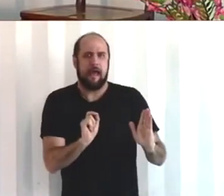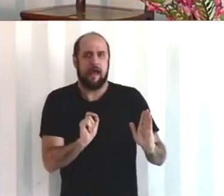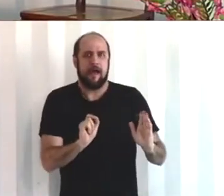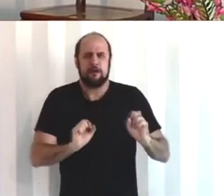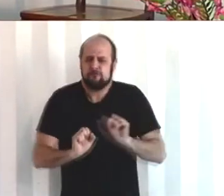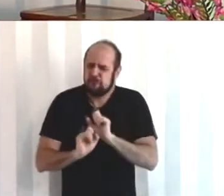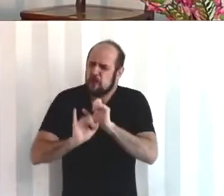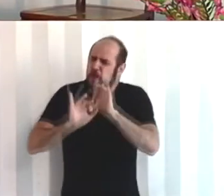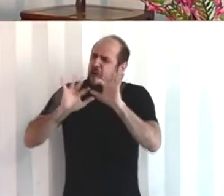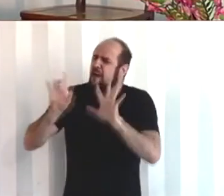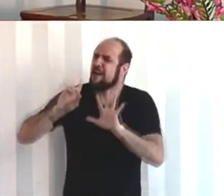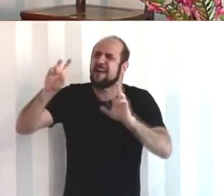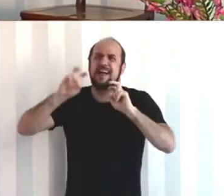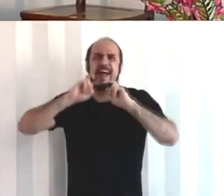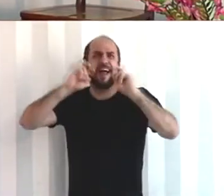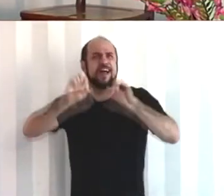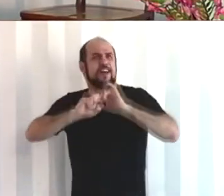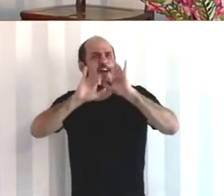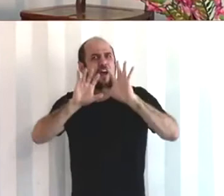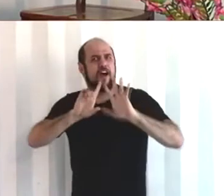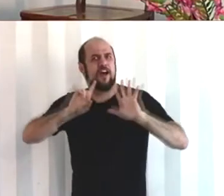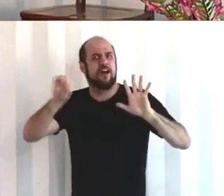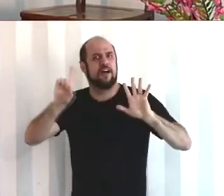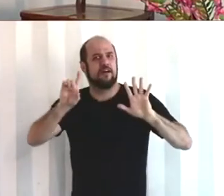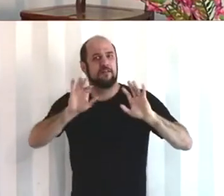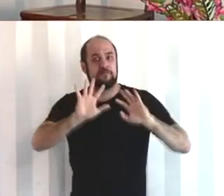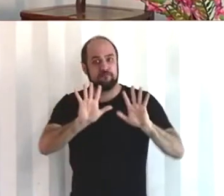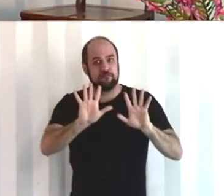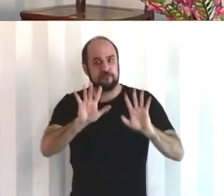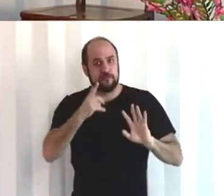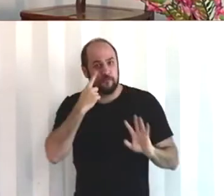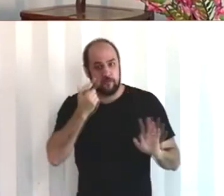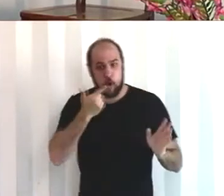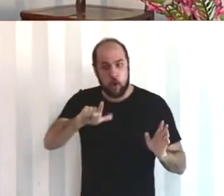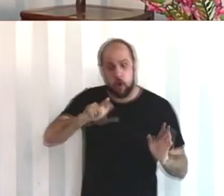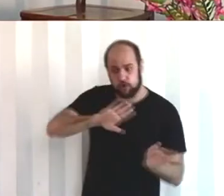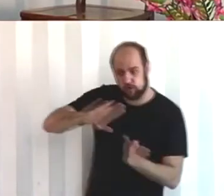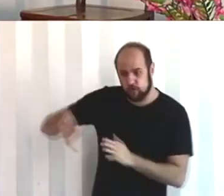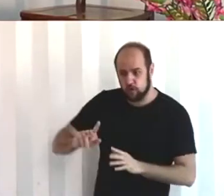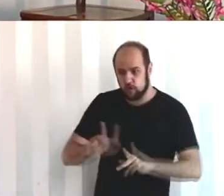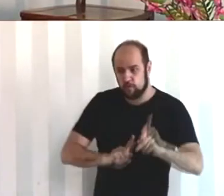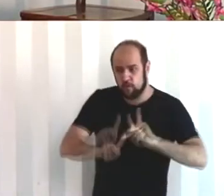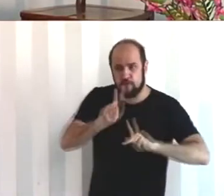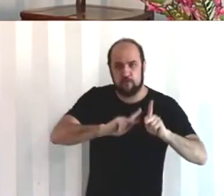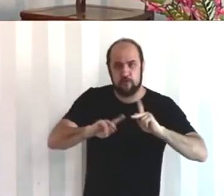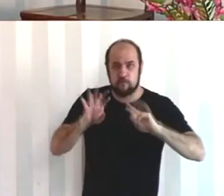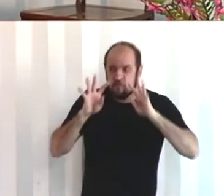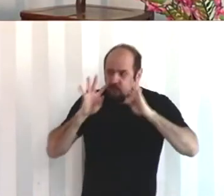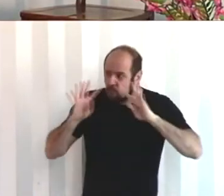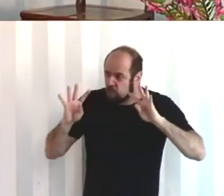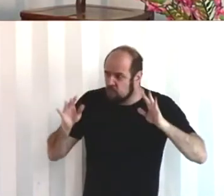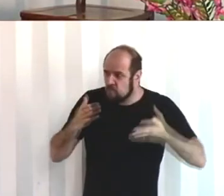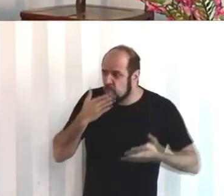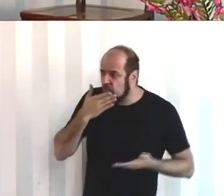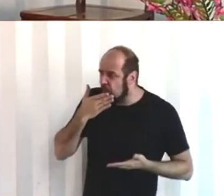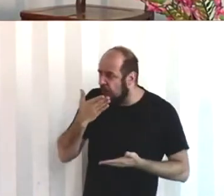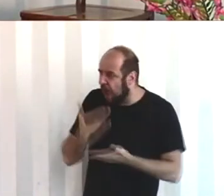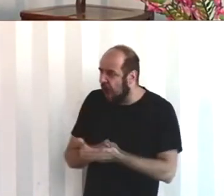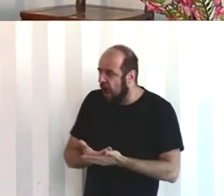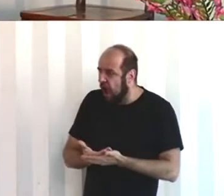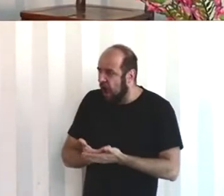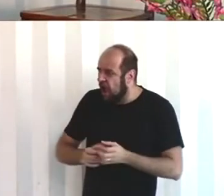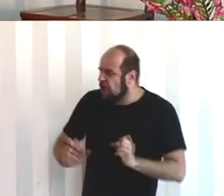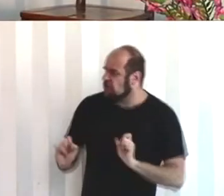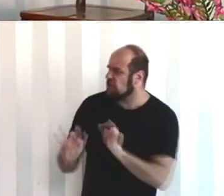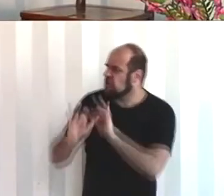Glorificando a Deus. Mas olha o que o povo fez também, verso 26. Todos ficaram atônicos, davam glórias